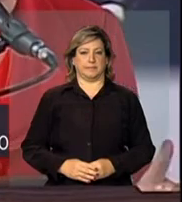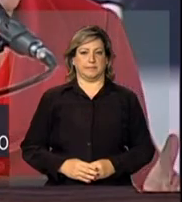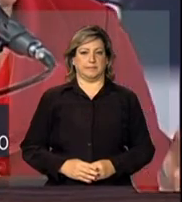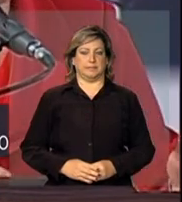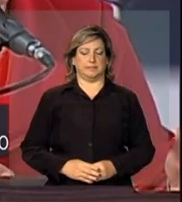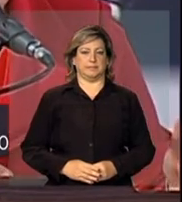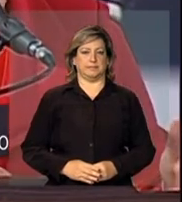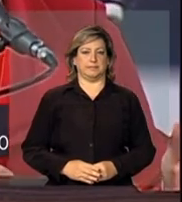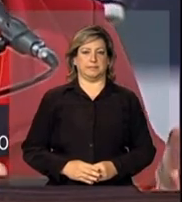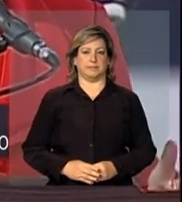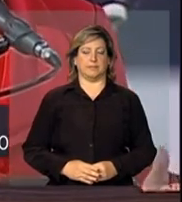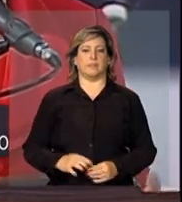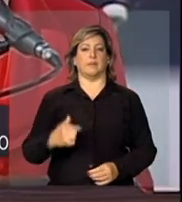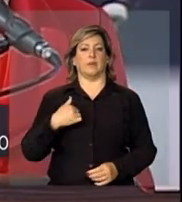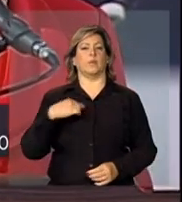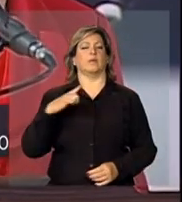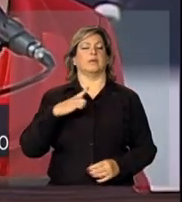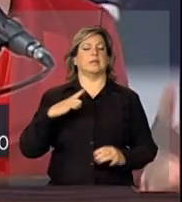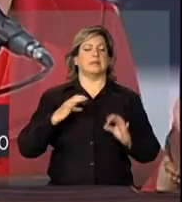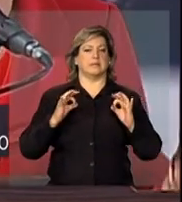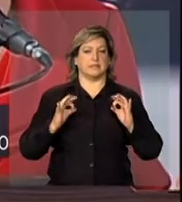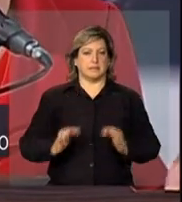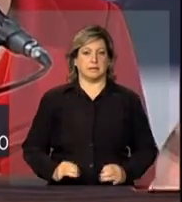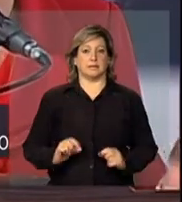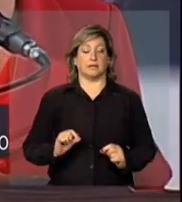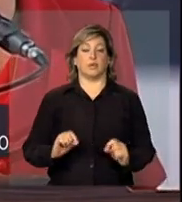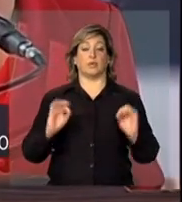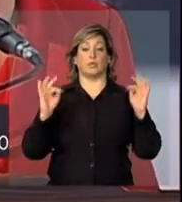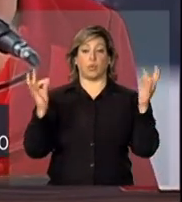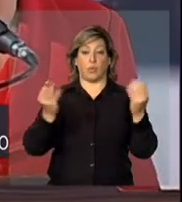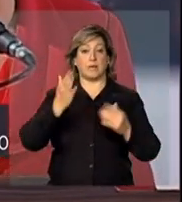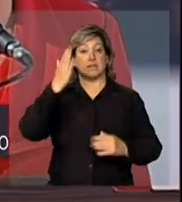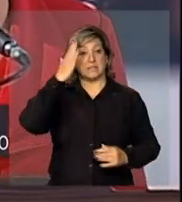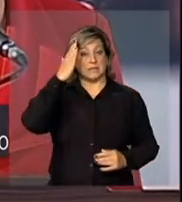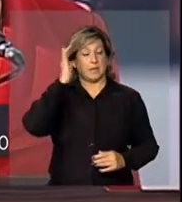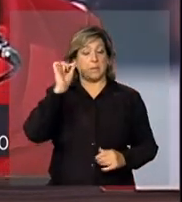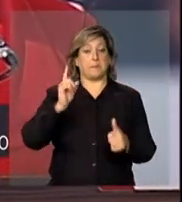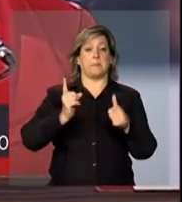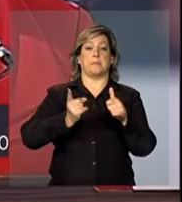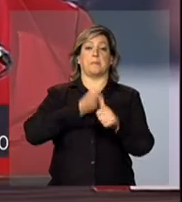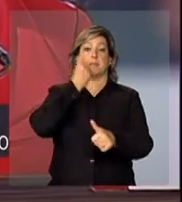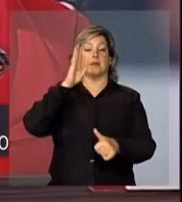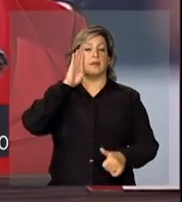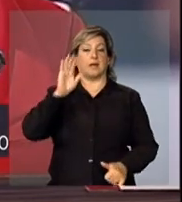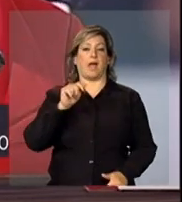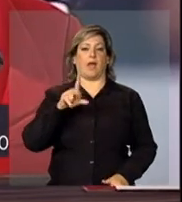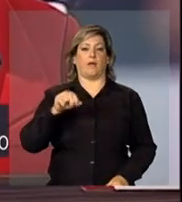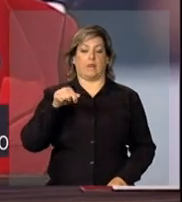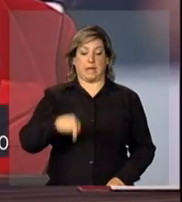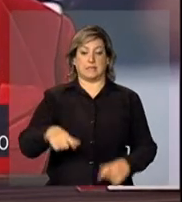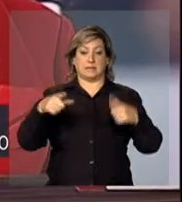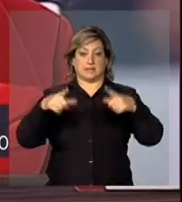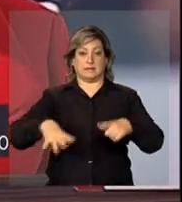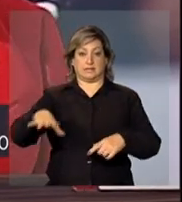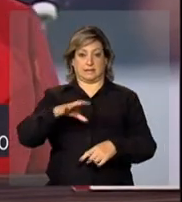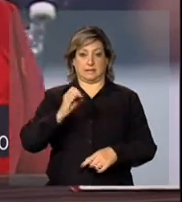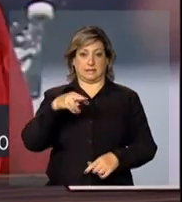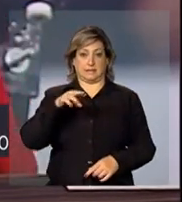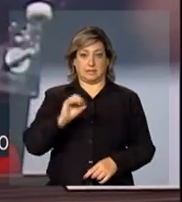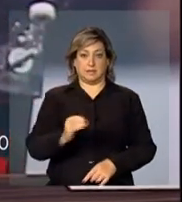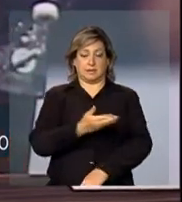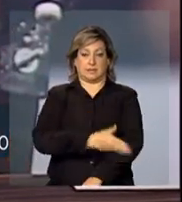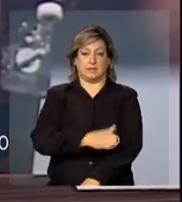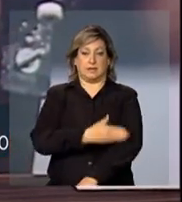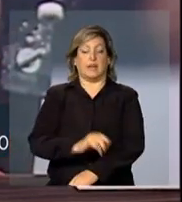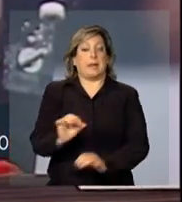e eu tenho certeza que todo mundo sabe que o primeiro objetivo desse centro é a